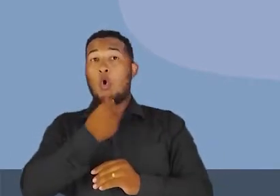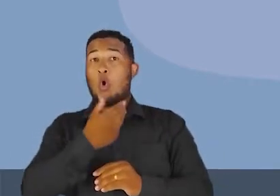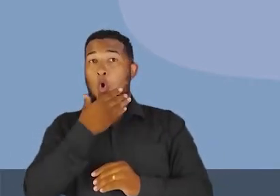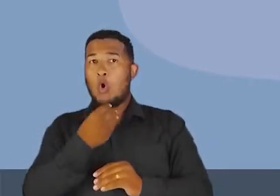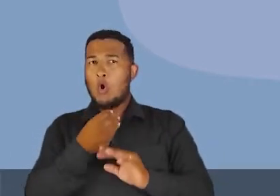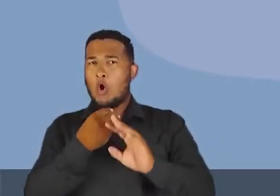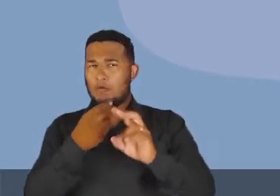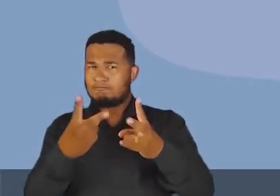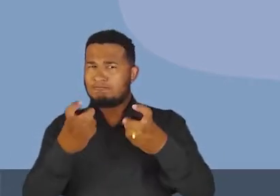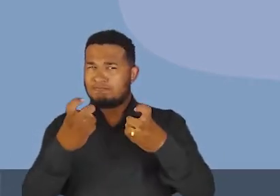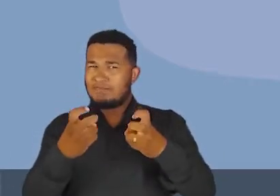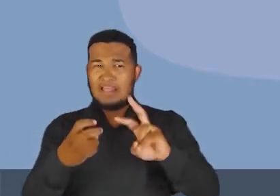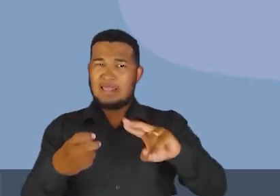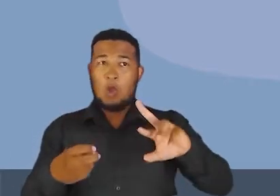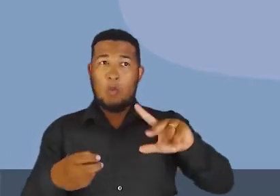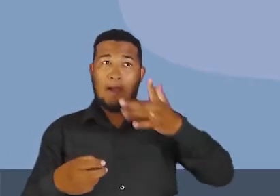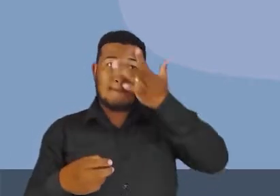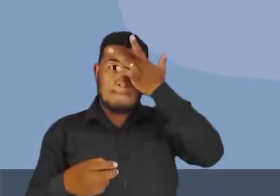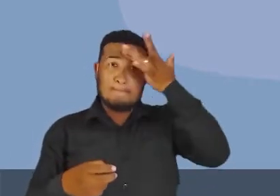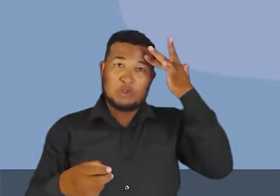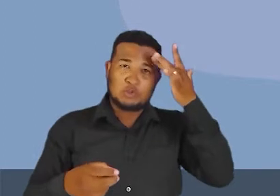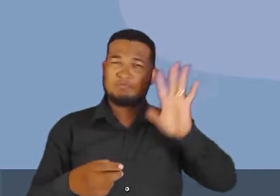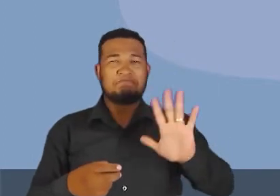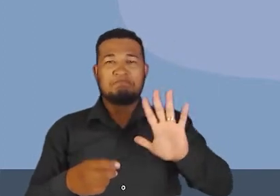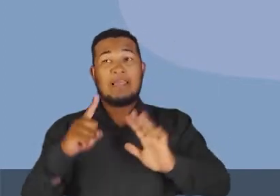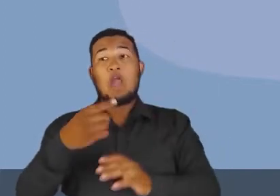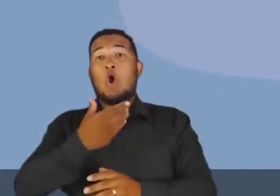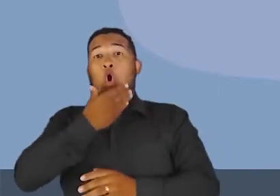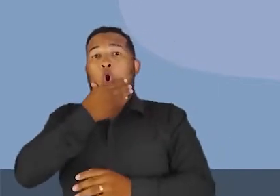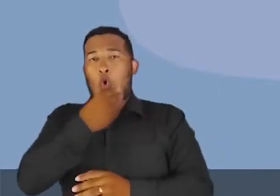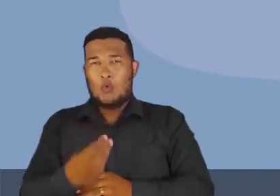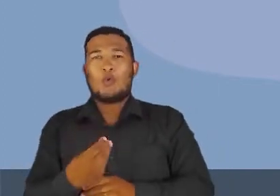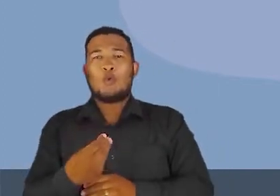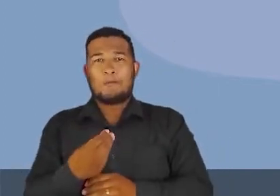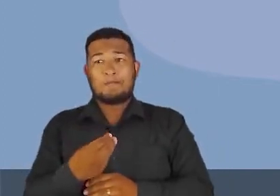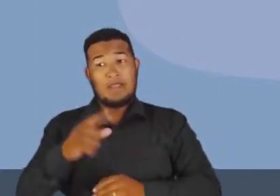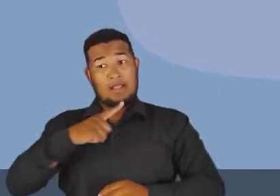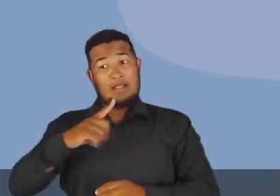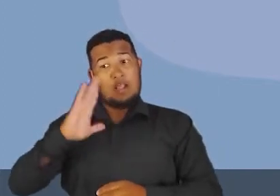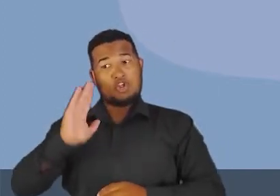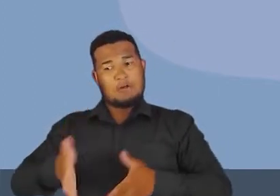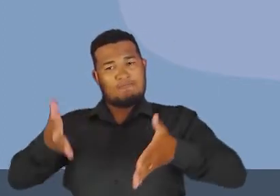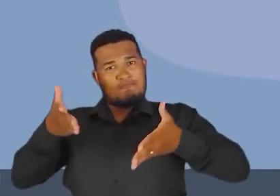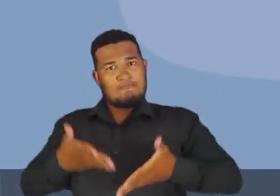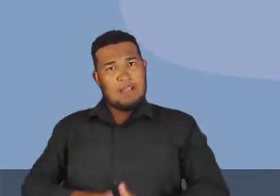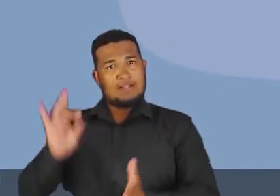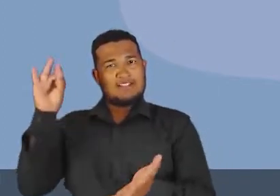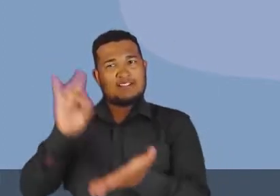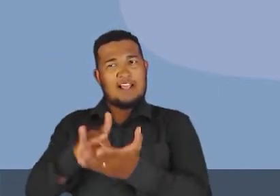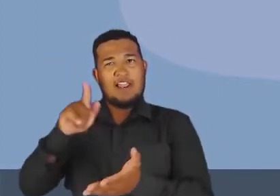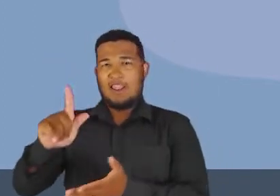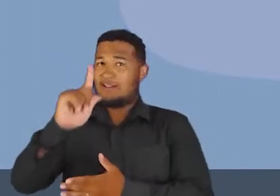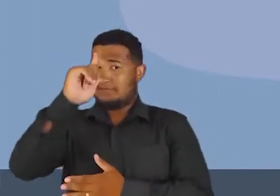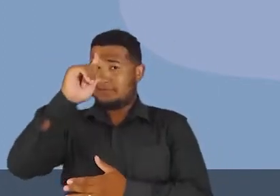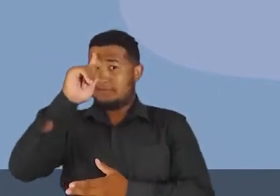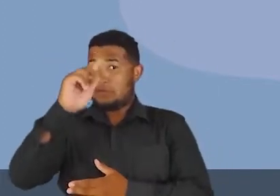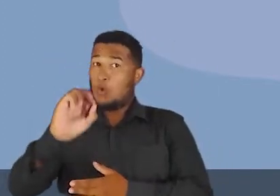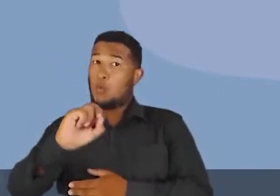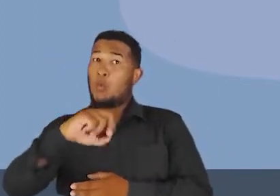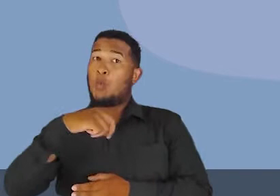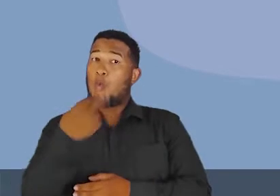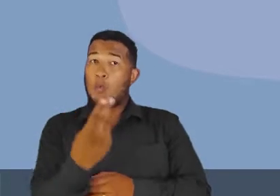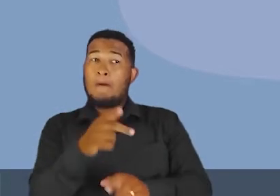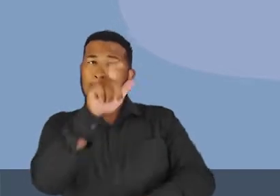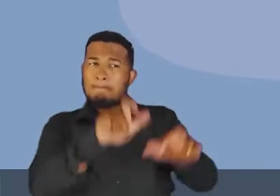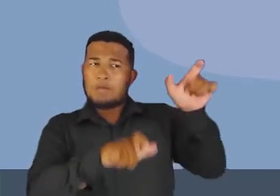homens, observem, eu não estou falando dos seres humanos, né? Nascidos na polis, ou aqueles